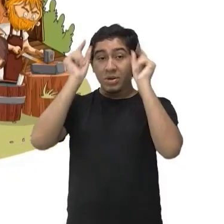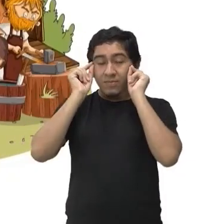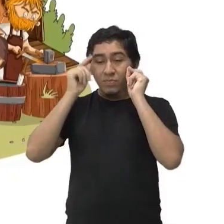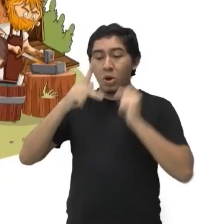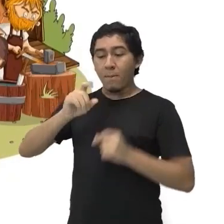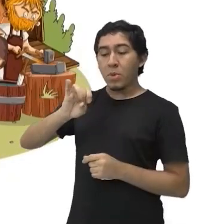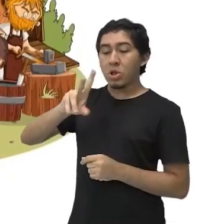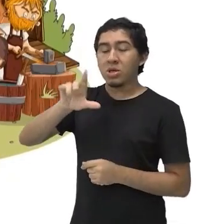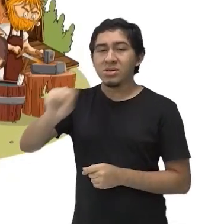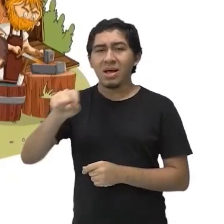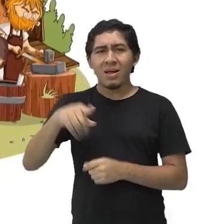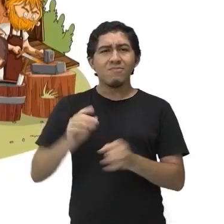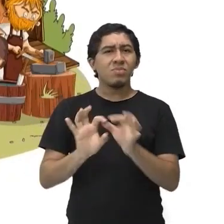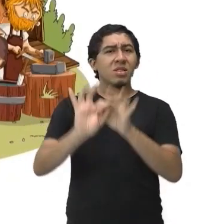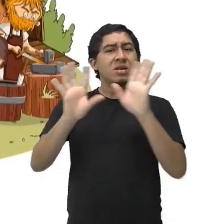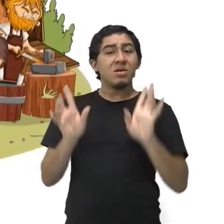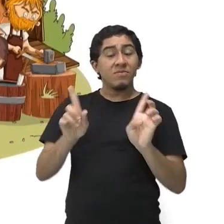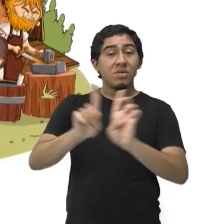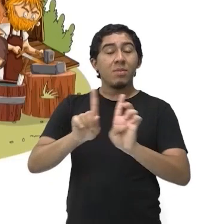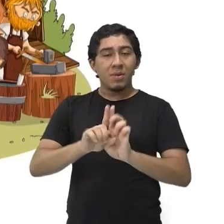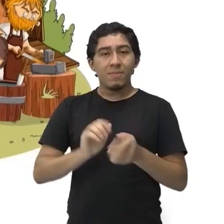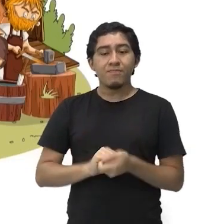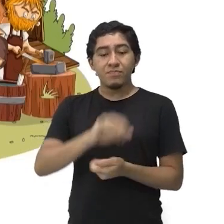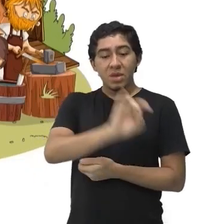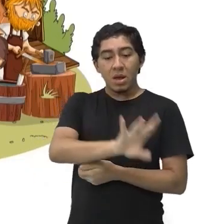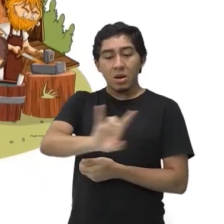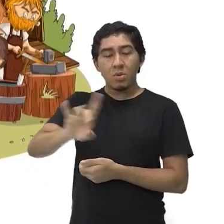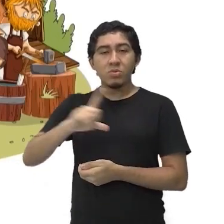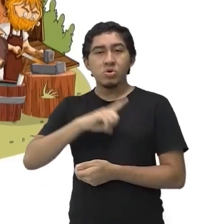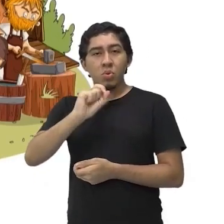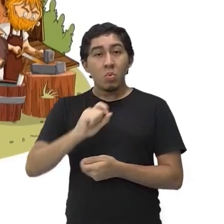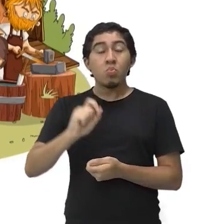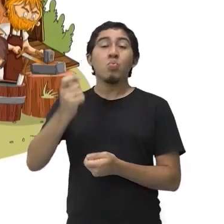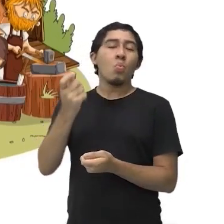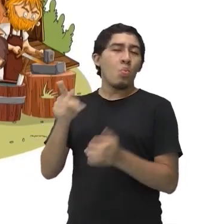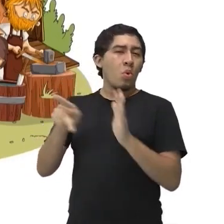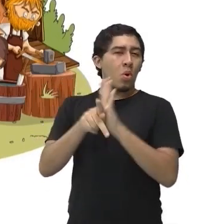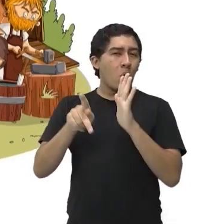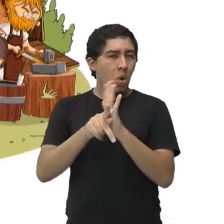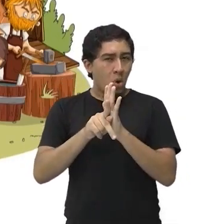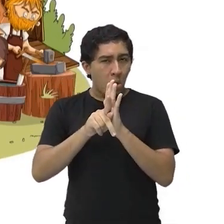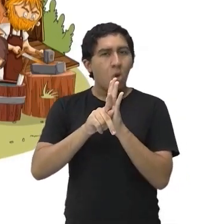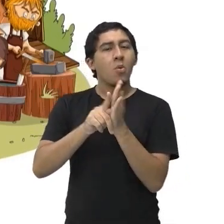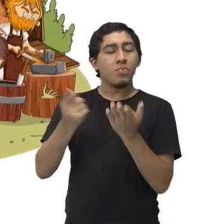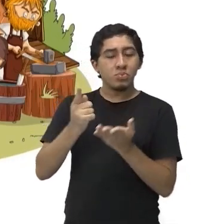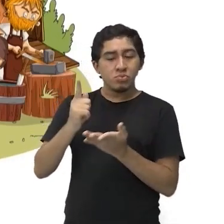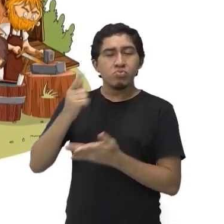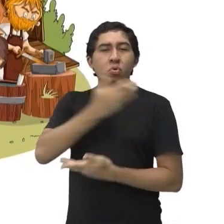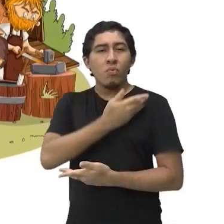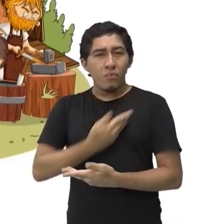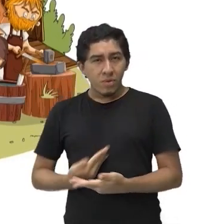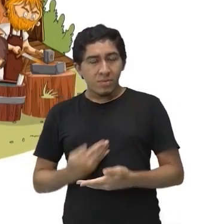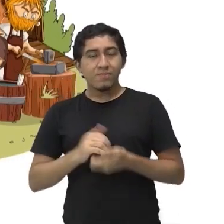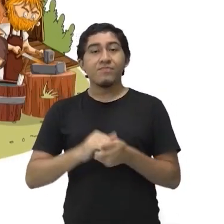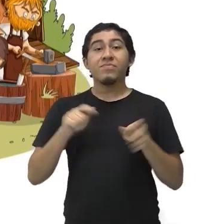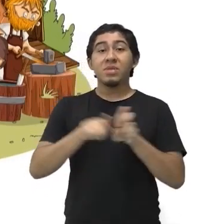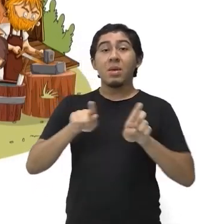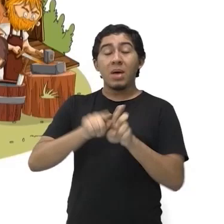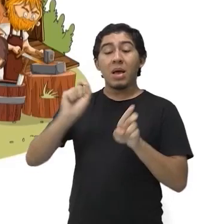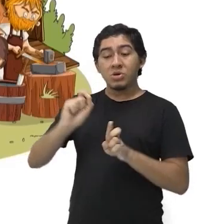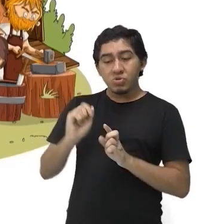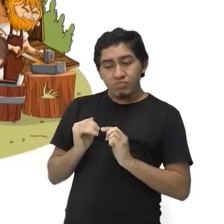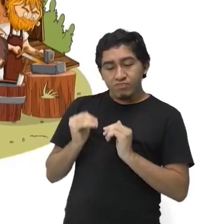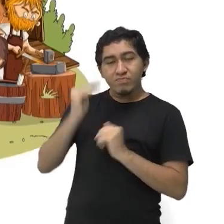eram independentes, ou seja, cada uma delas possuía um governo próprio. As maiores e mais prósperas polis gregas